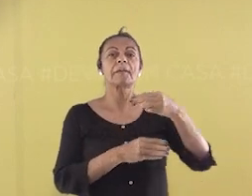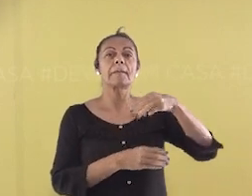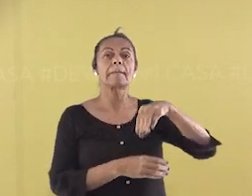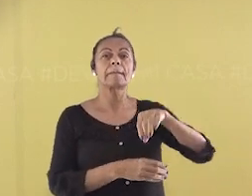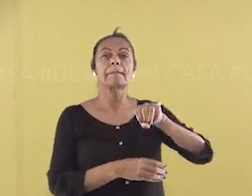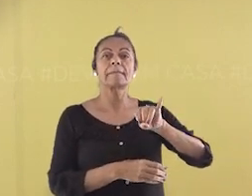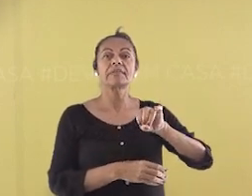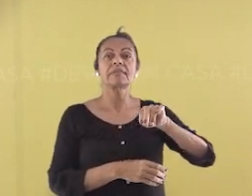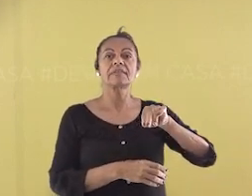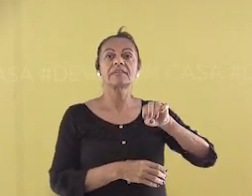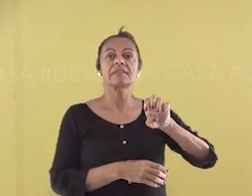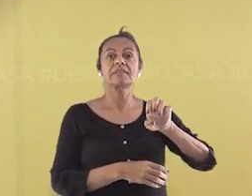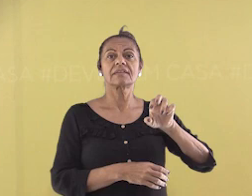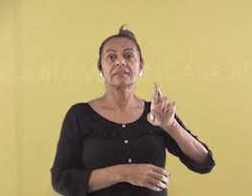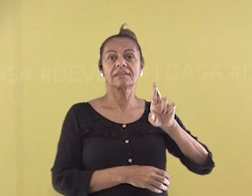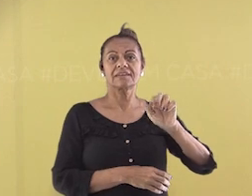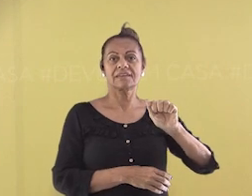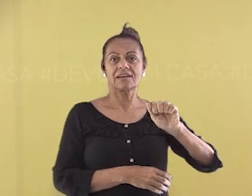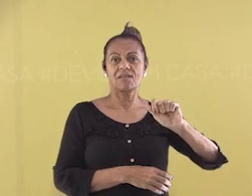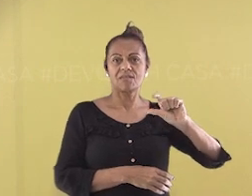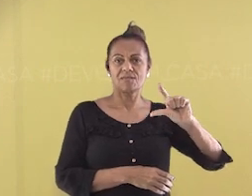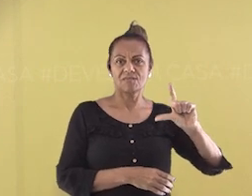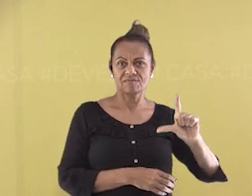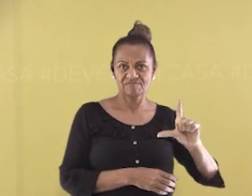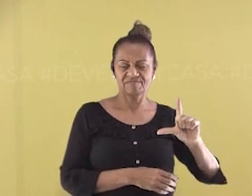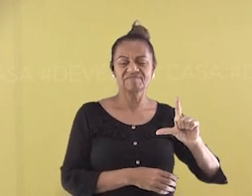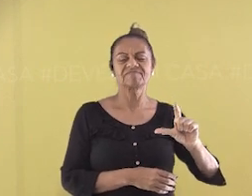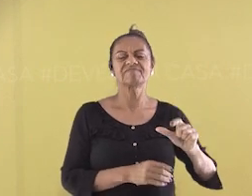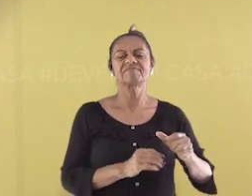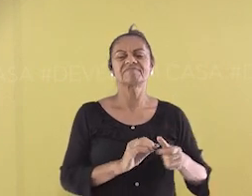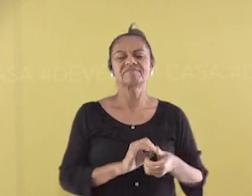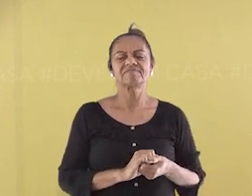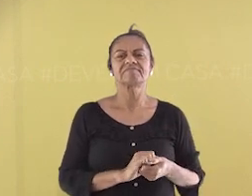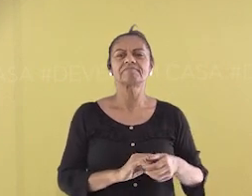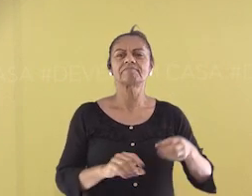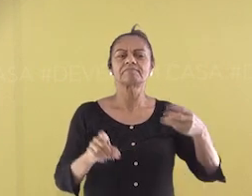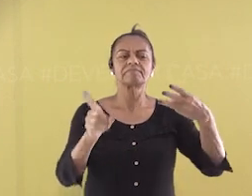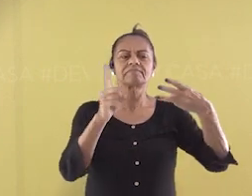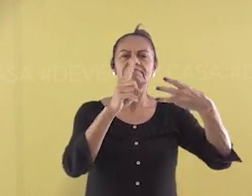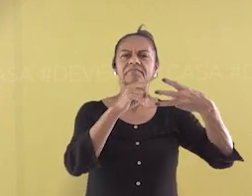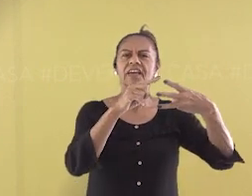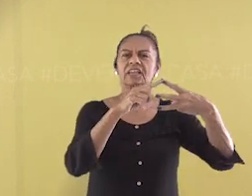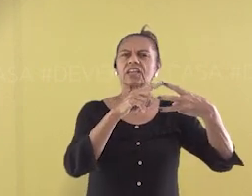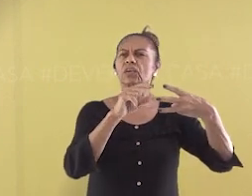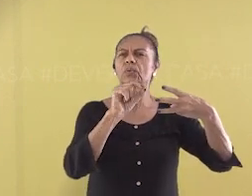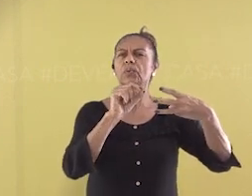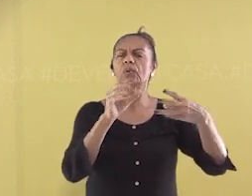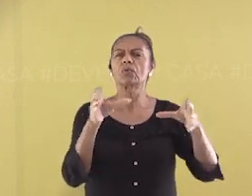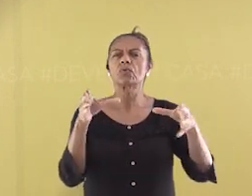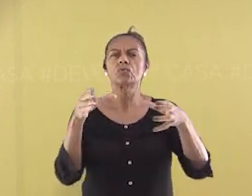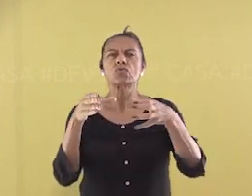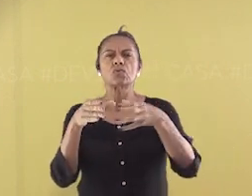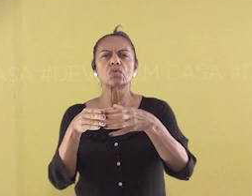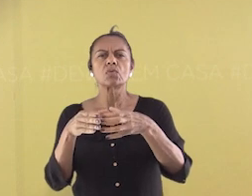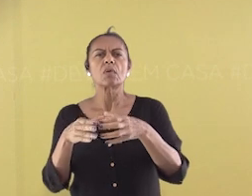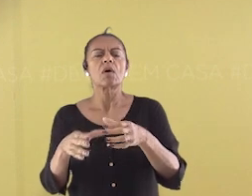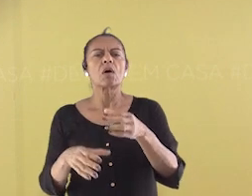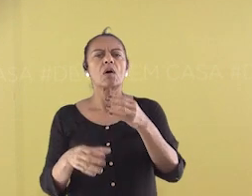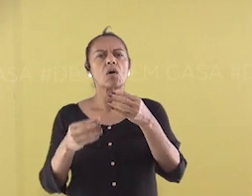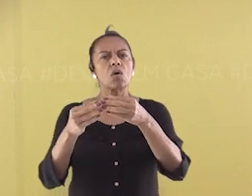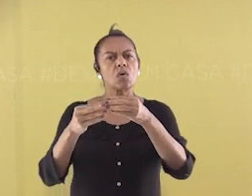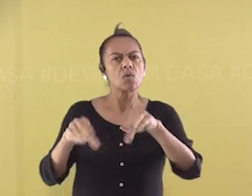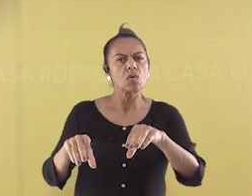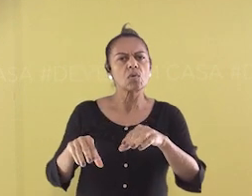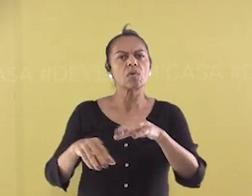letra M. Os de origem animal são ovos, leite, carne, retirados dos